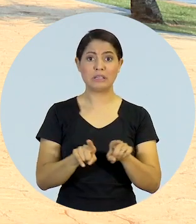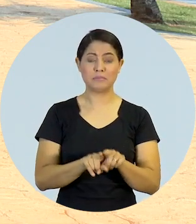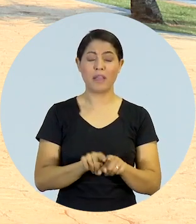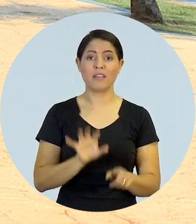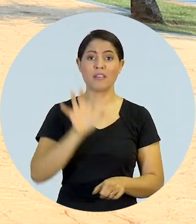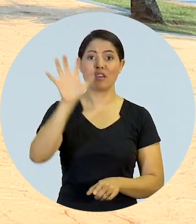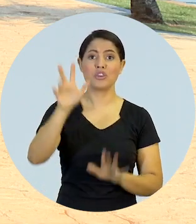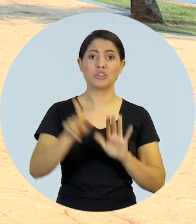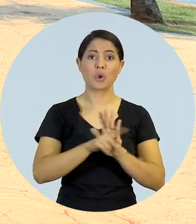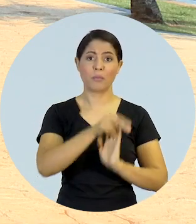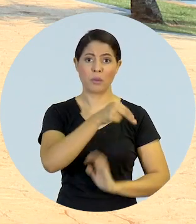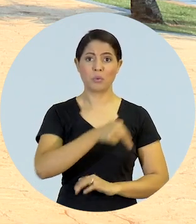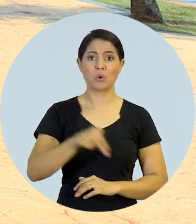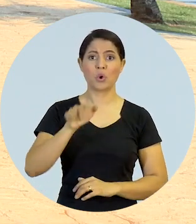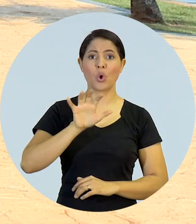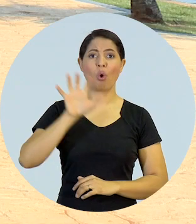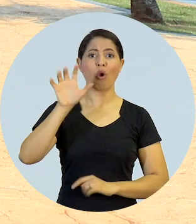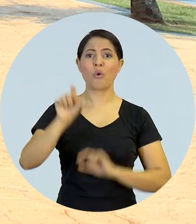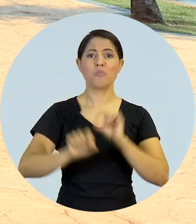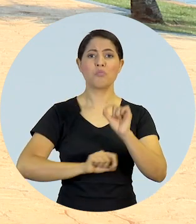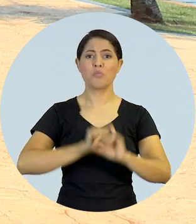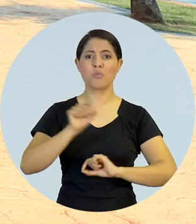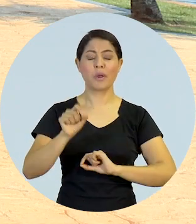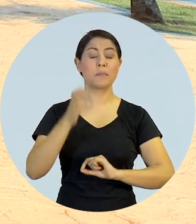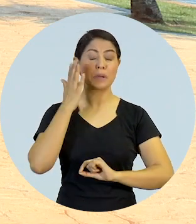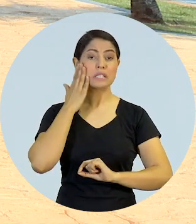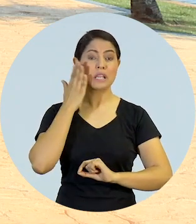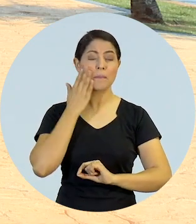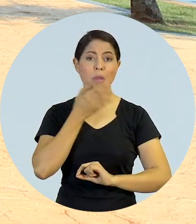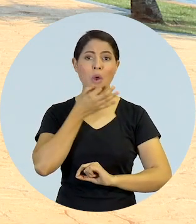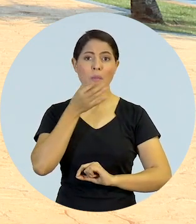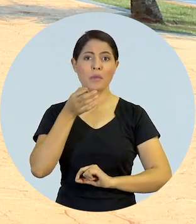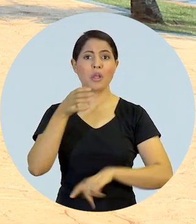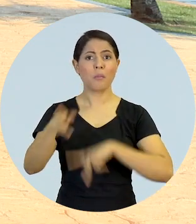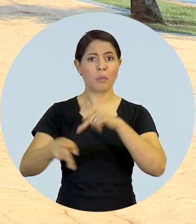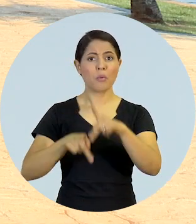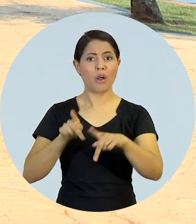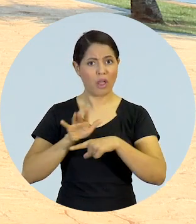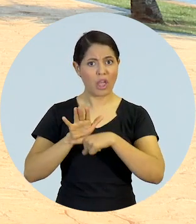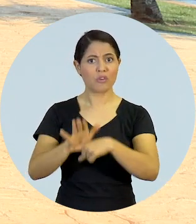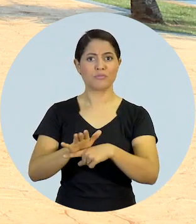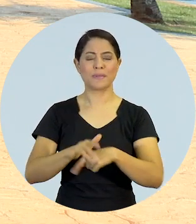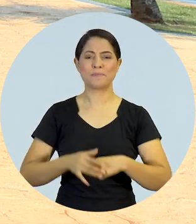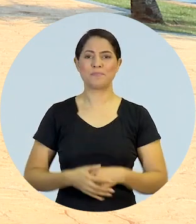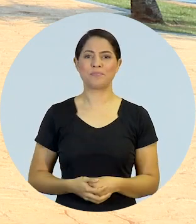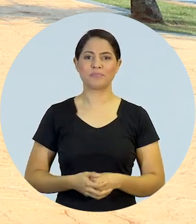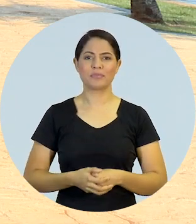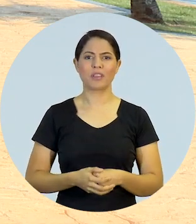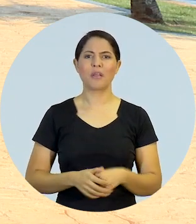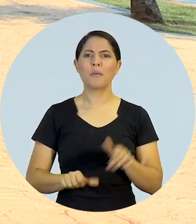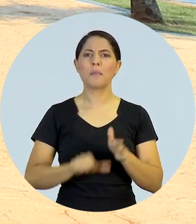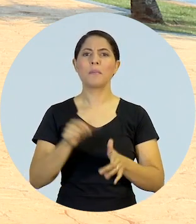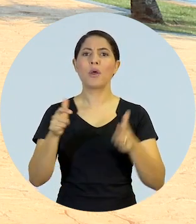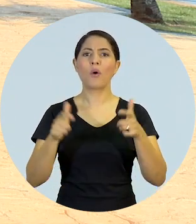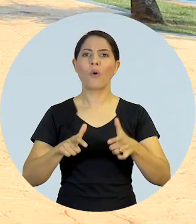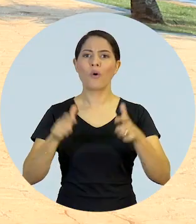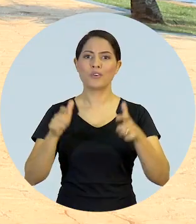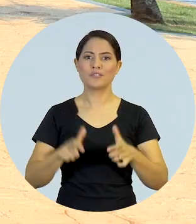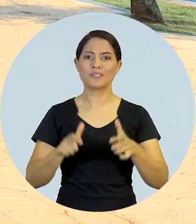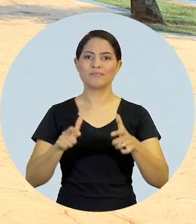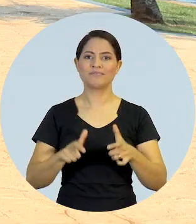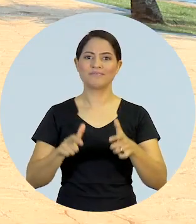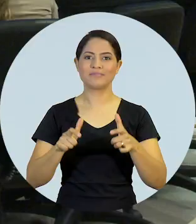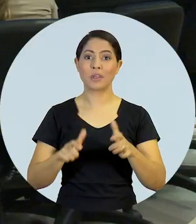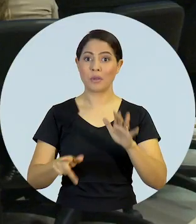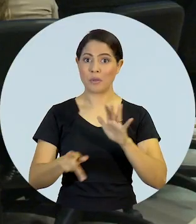estão se reunindo com a população atingida para ouvir as demandas e ajudar na tomada de providências. Primeira parada, Rio